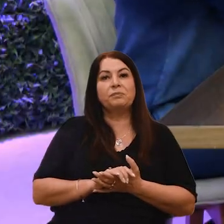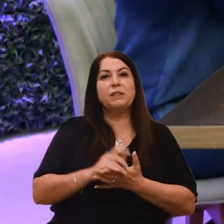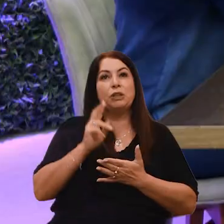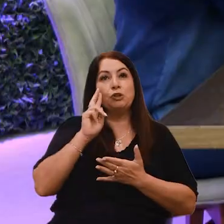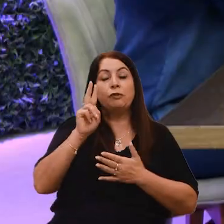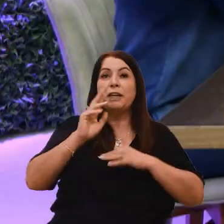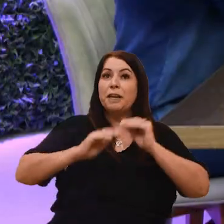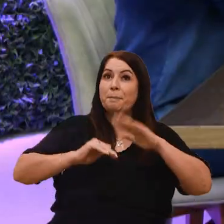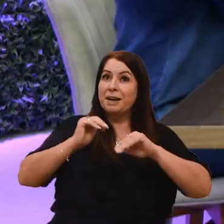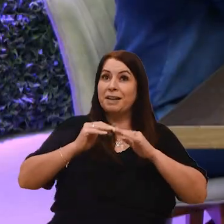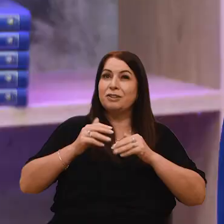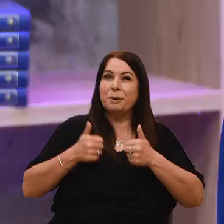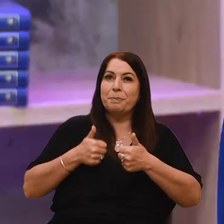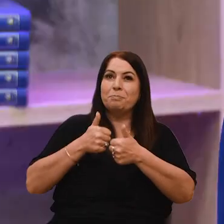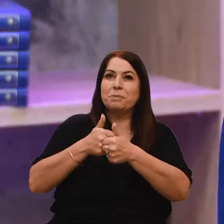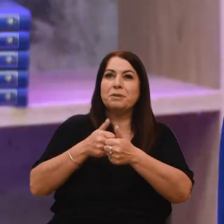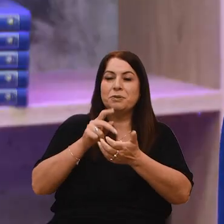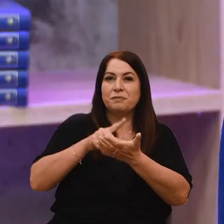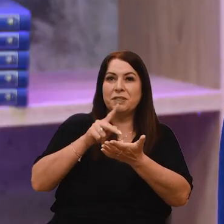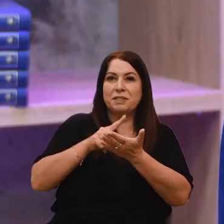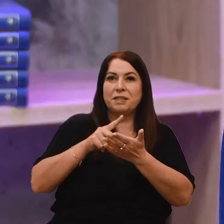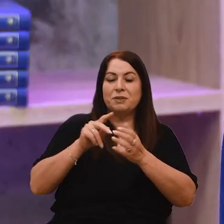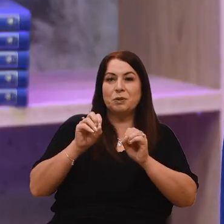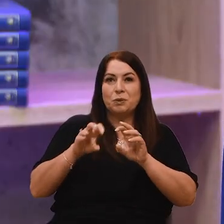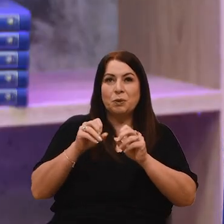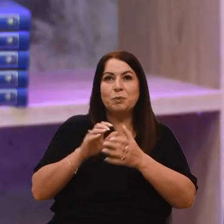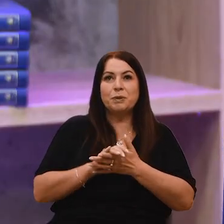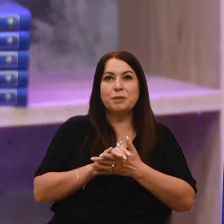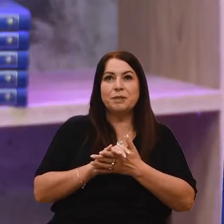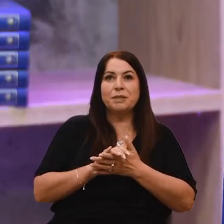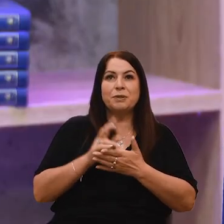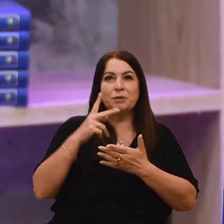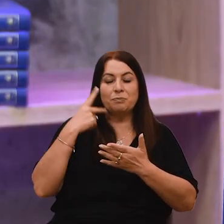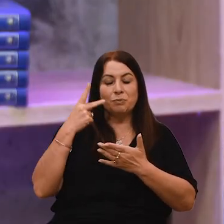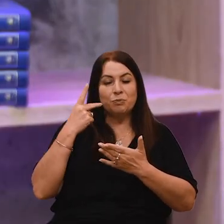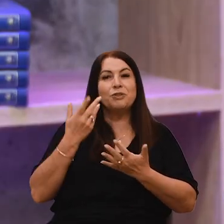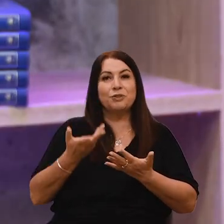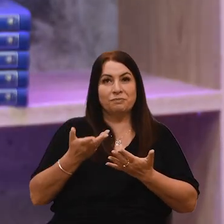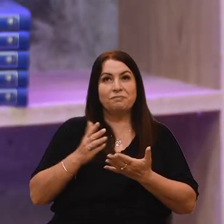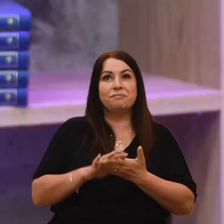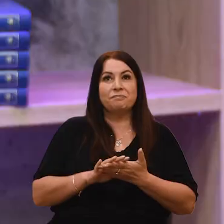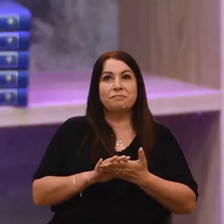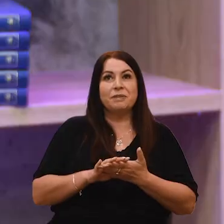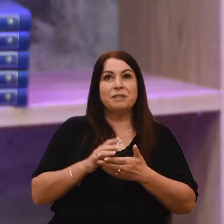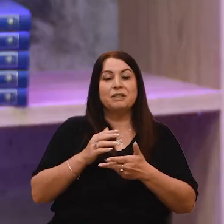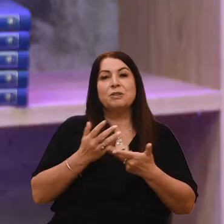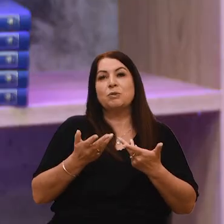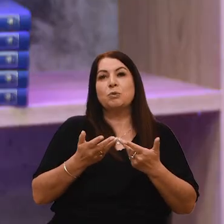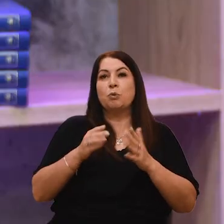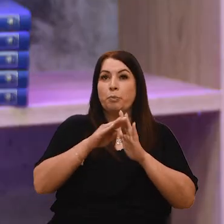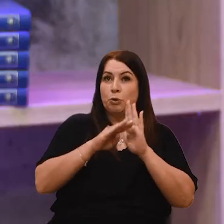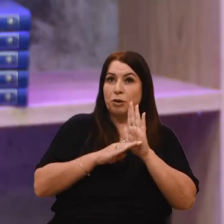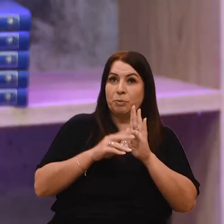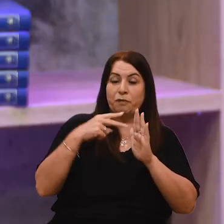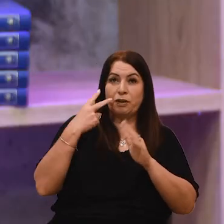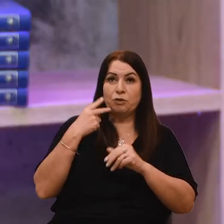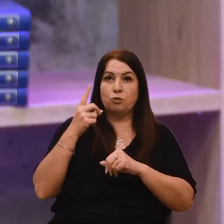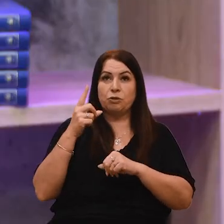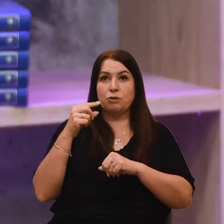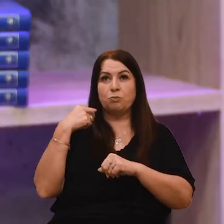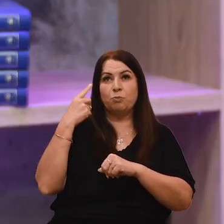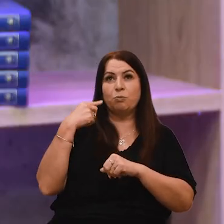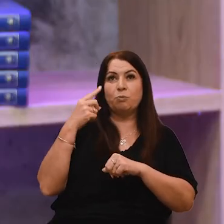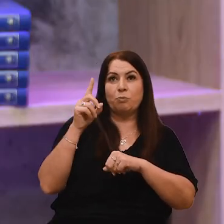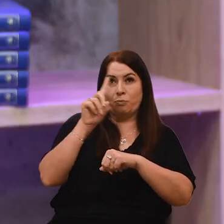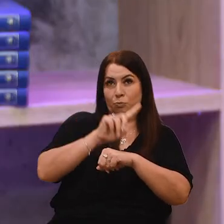na prática a aproximação de fato da educação da política, né? É algo, o programa Vereador e Vereadora por um Dia,